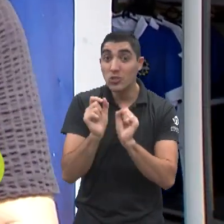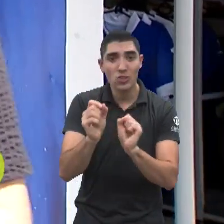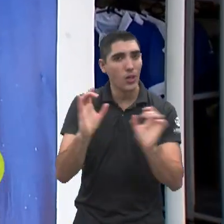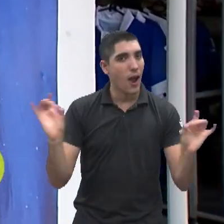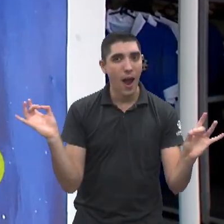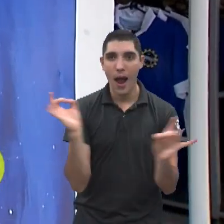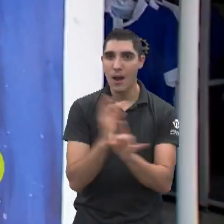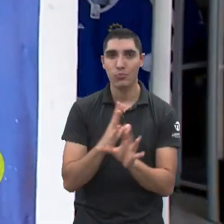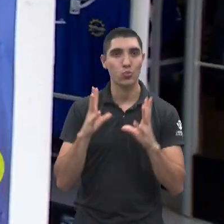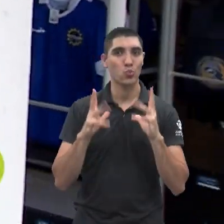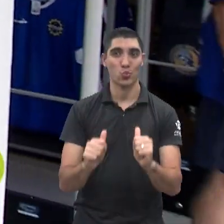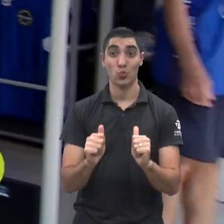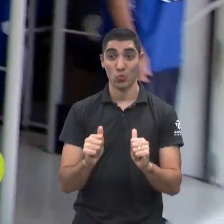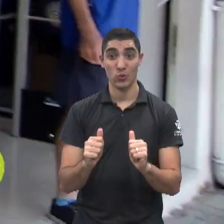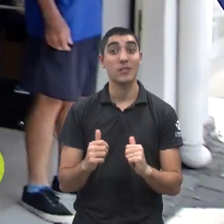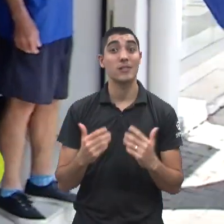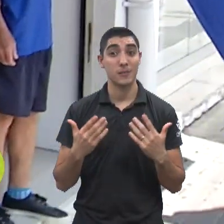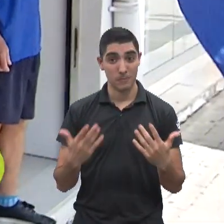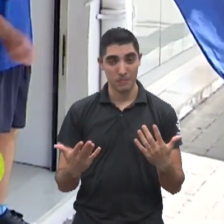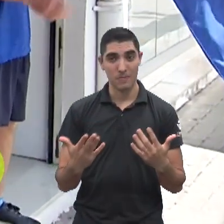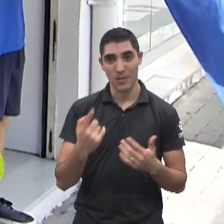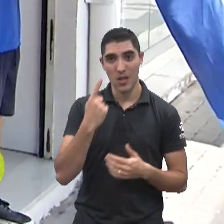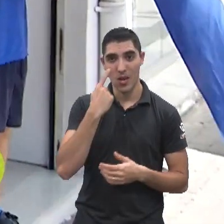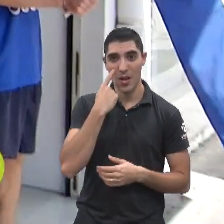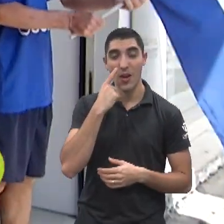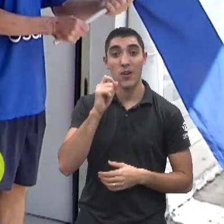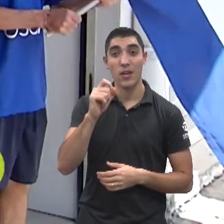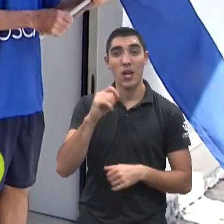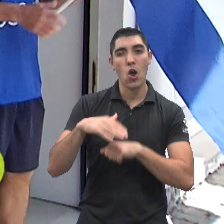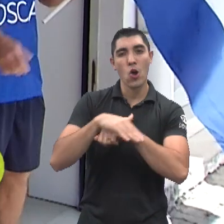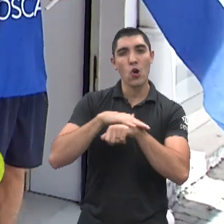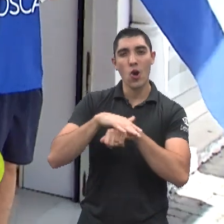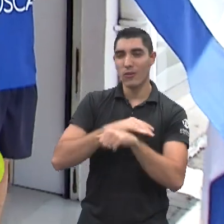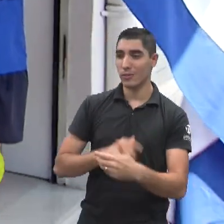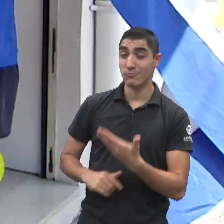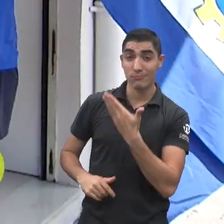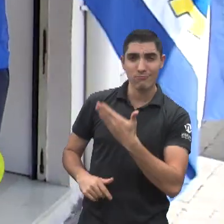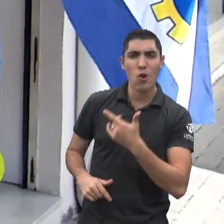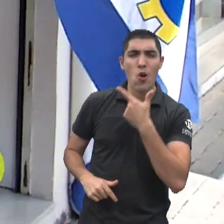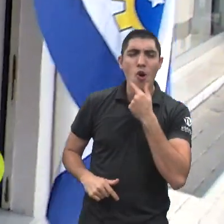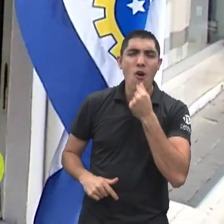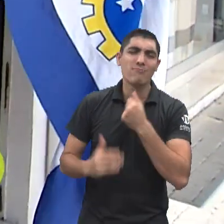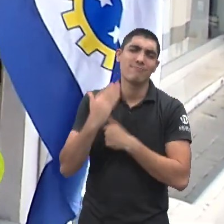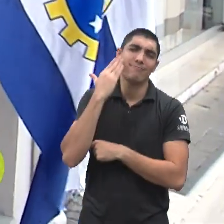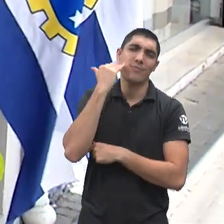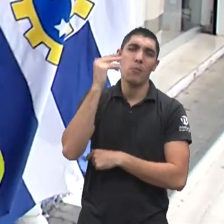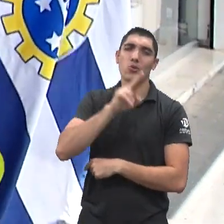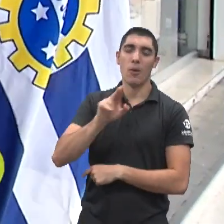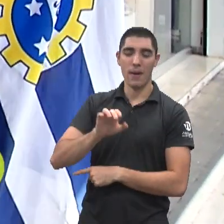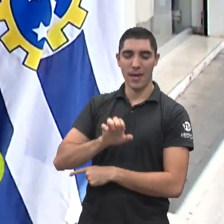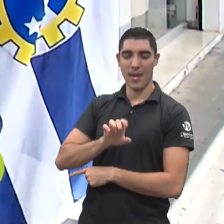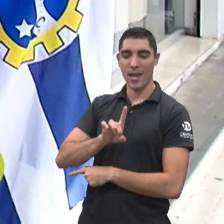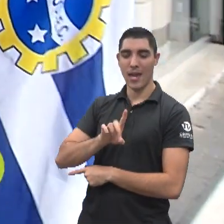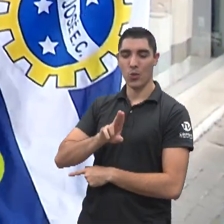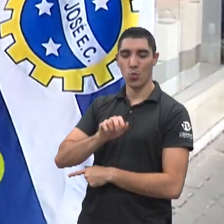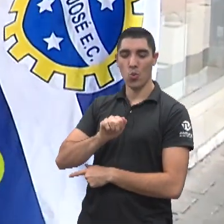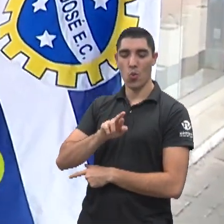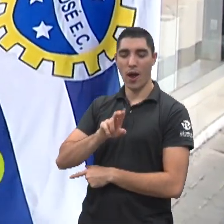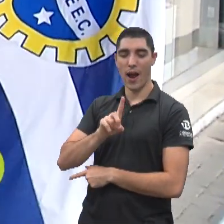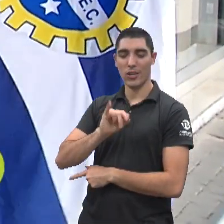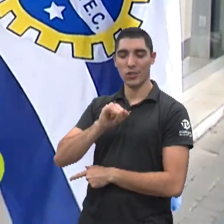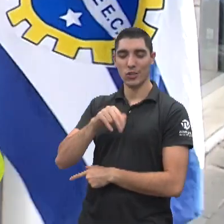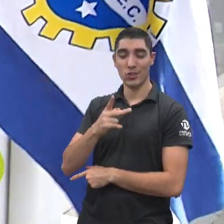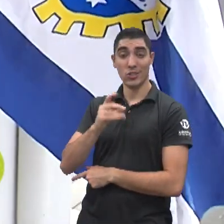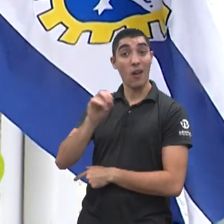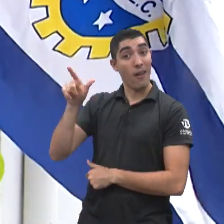para o nosso cinegrafista Reginaldo me acompanhar, que a gente vai conversar com um torcedor símbolo do São José, que é o Eduardinho, ele que trabalha aqui na loja da Águia,